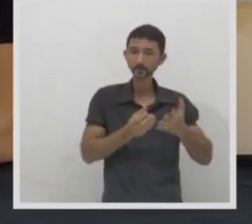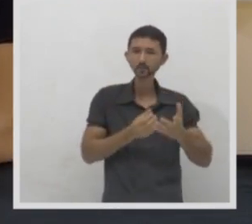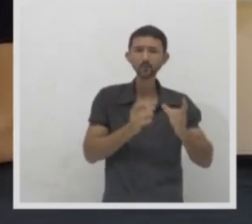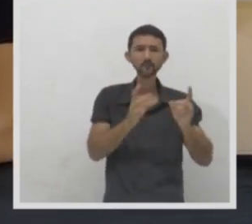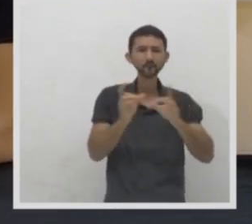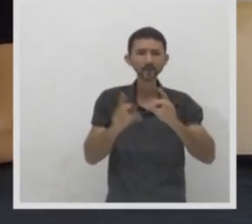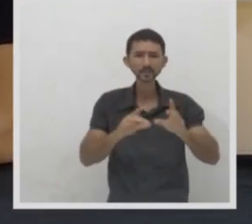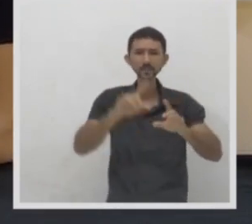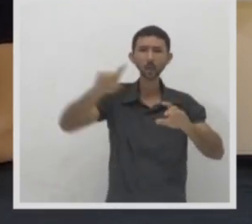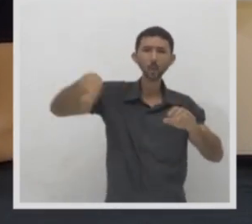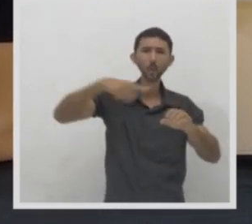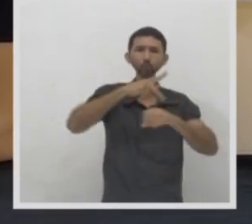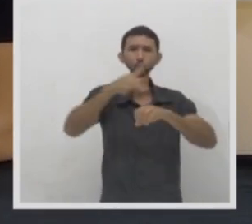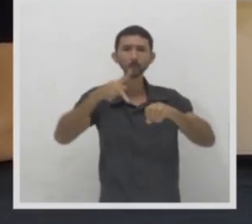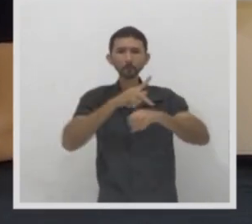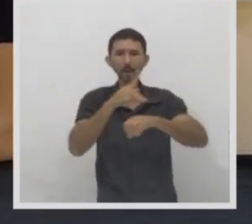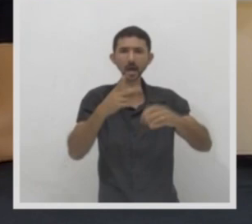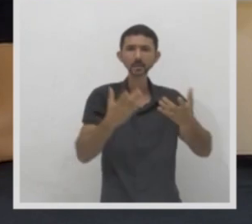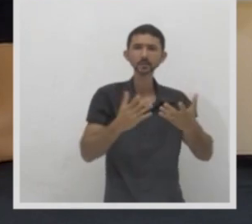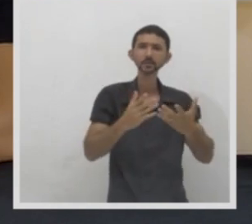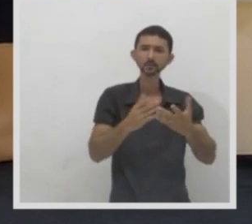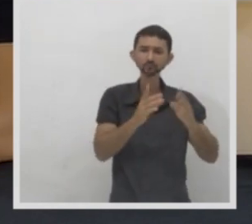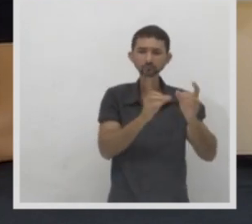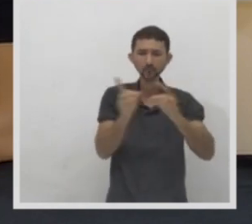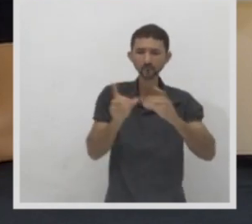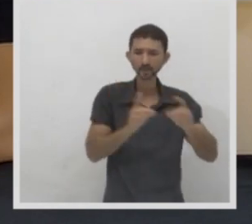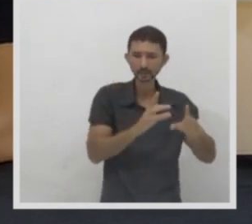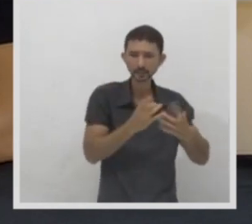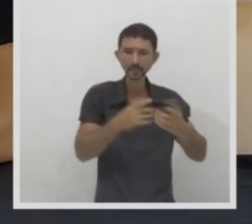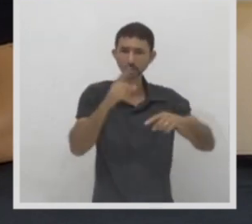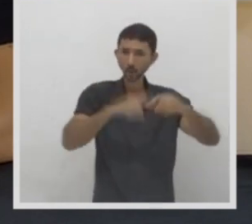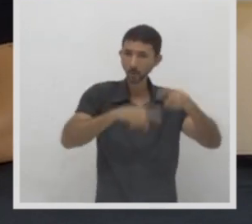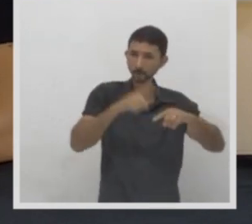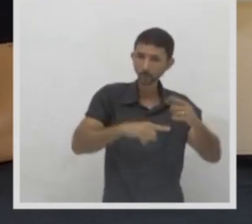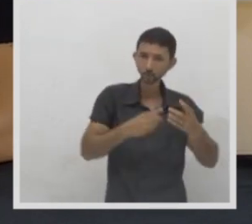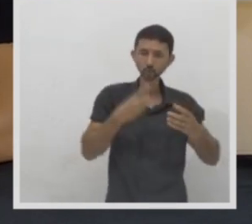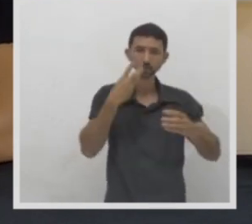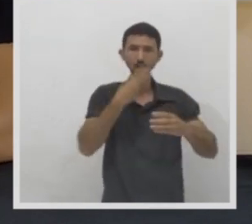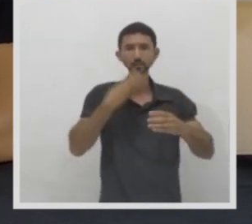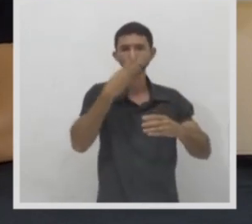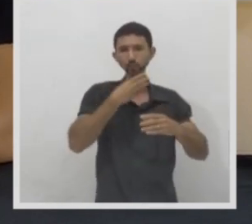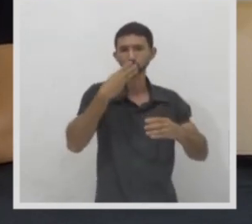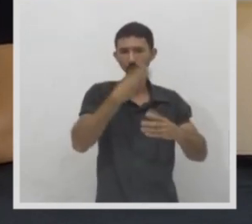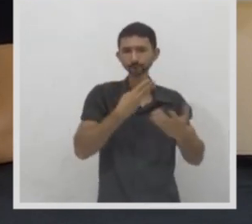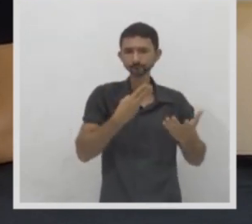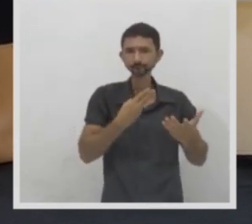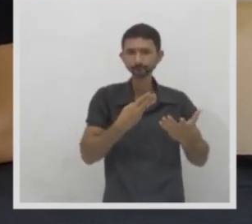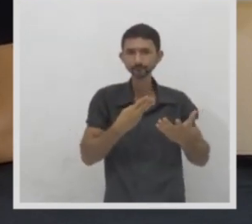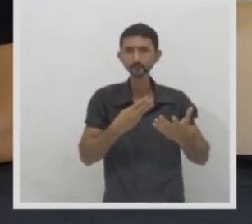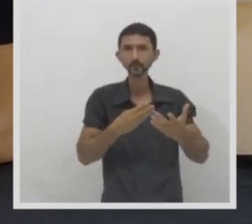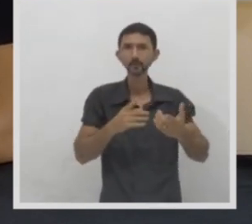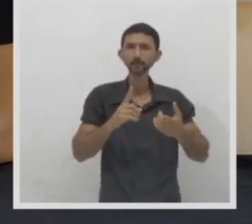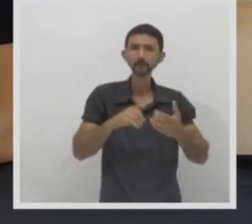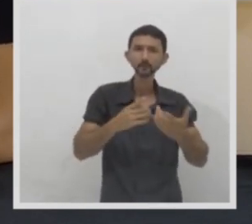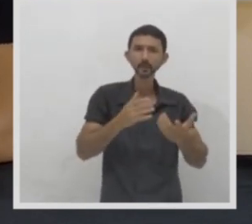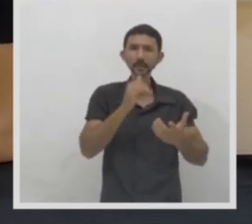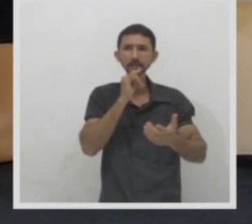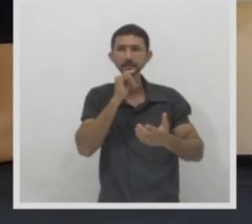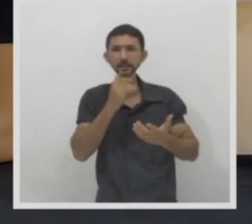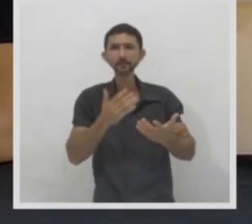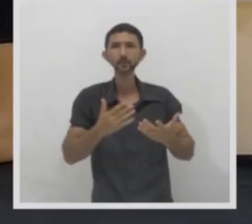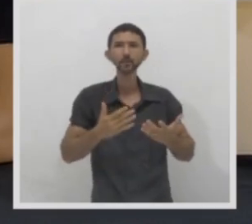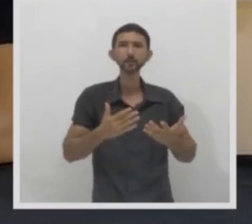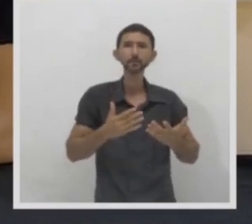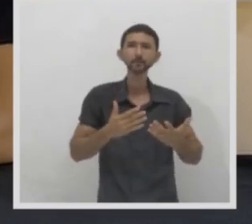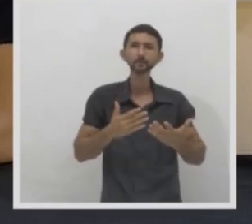outros países, com outras nações, os produtos açucareiros. Isso aconteceu, por exemplo,